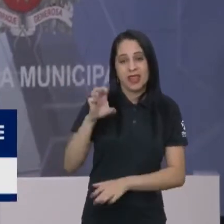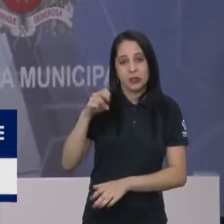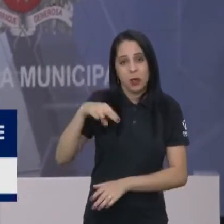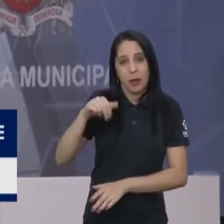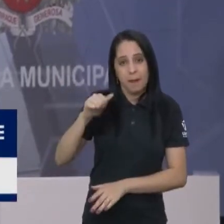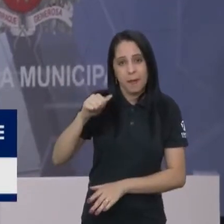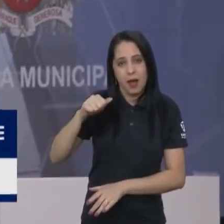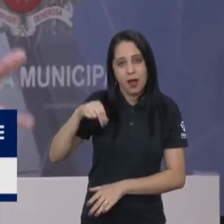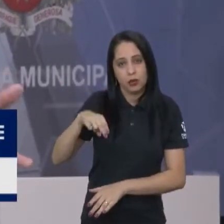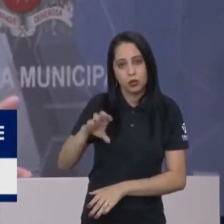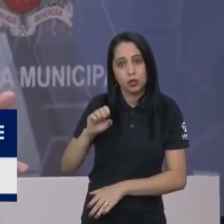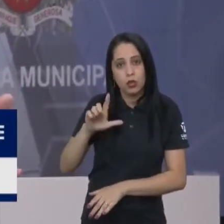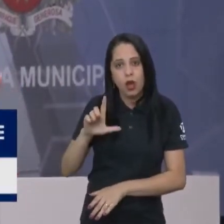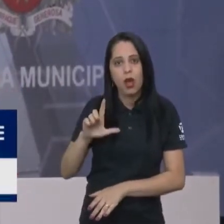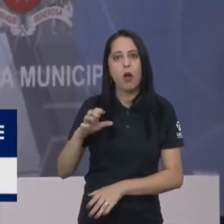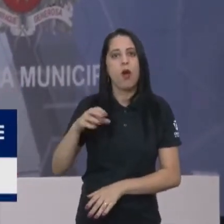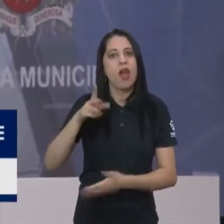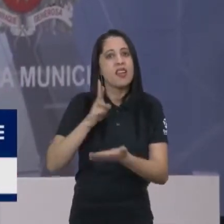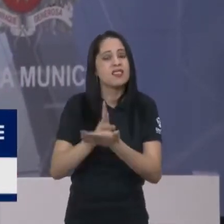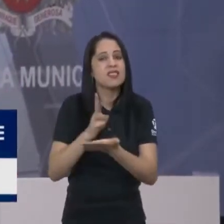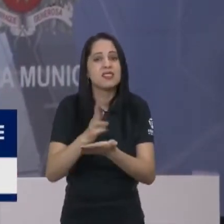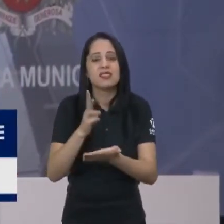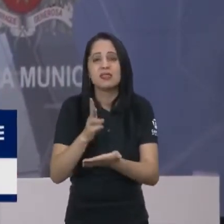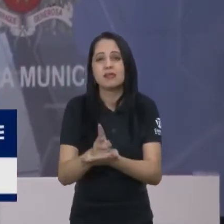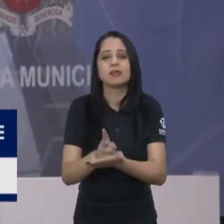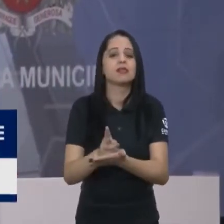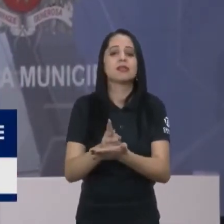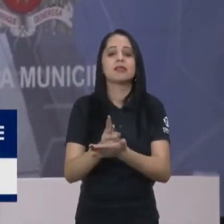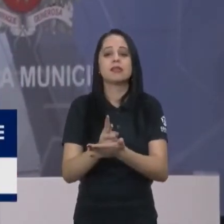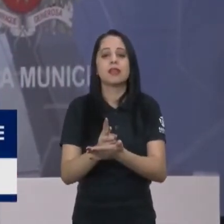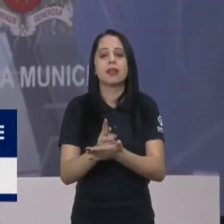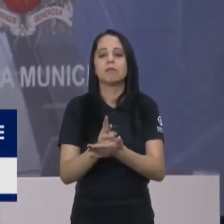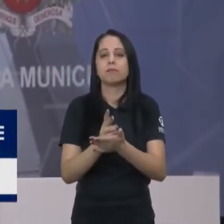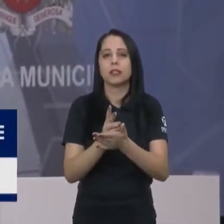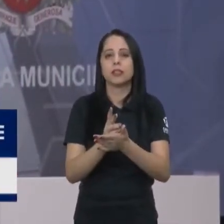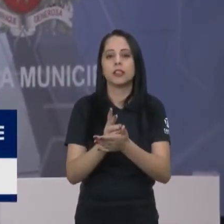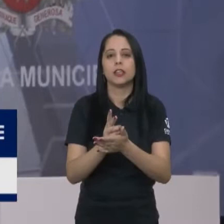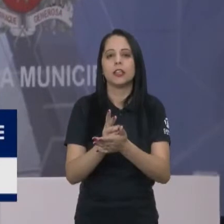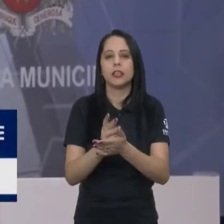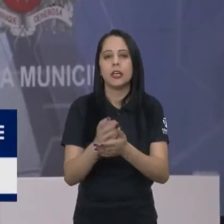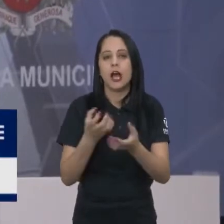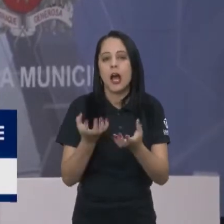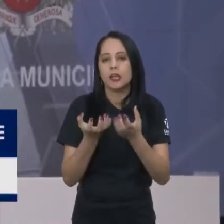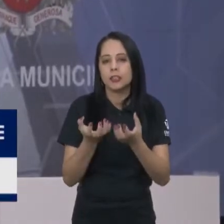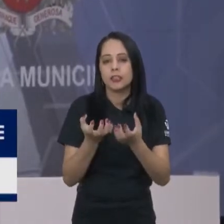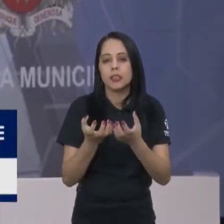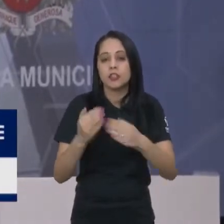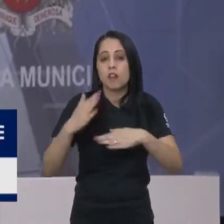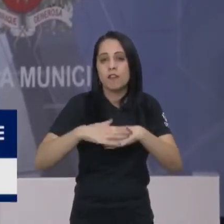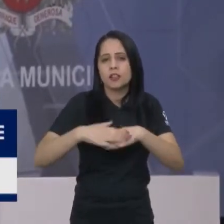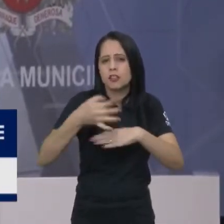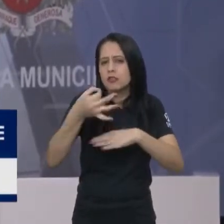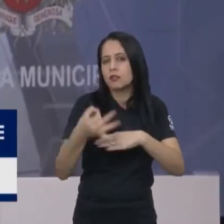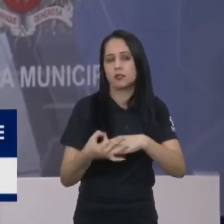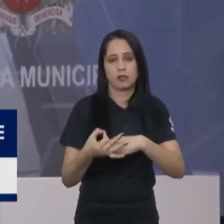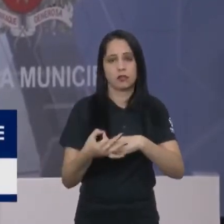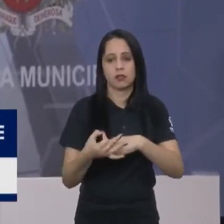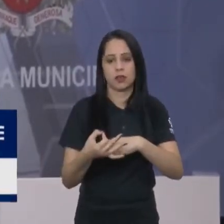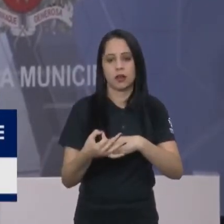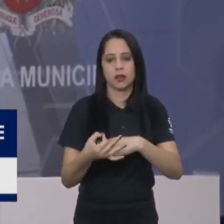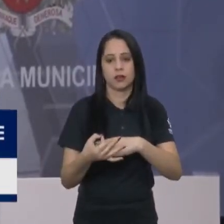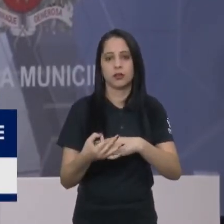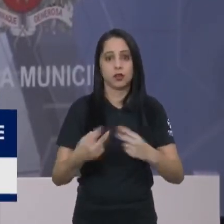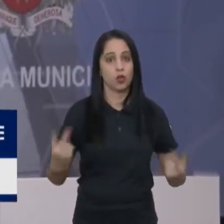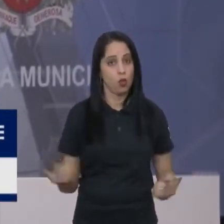dos valores políticos, né, para quebrar um ciclo negativo que tinha da cidade, ou pelo menos não tinha, os